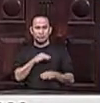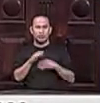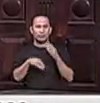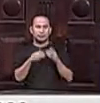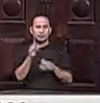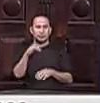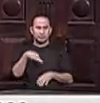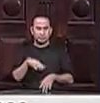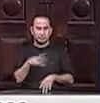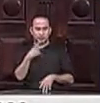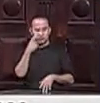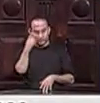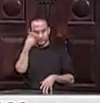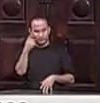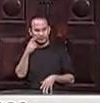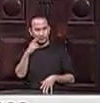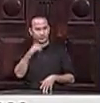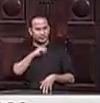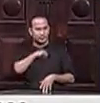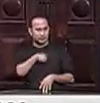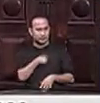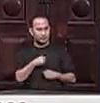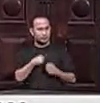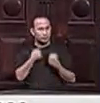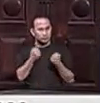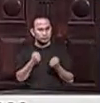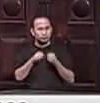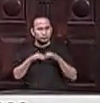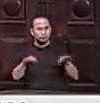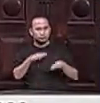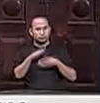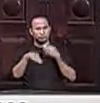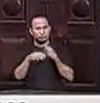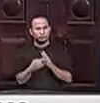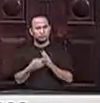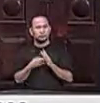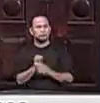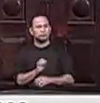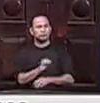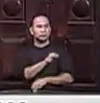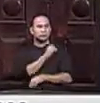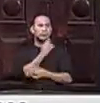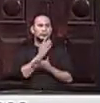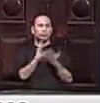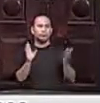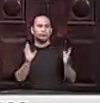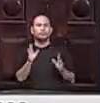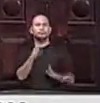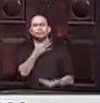sim à racionalidade fiscal e o esforço compartilhado de todos para que o Rio possa sair da crise. Obrigado, senhor presidente.